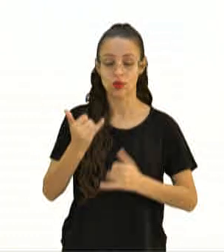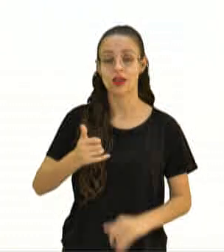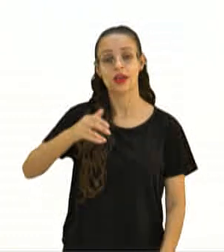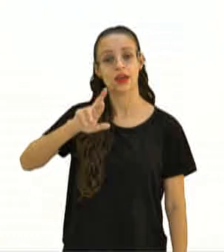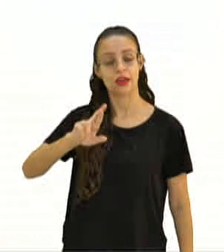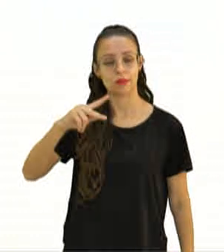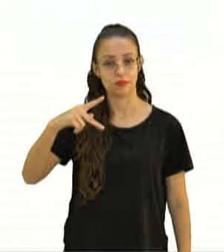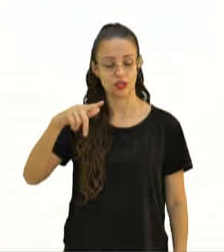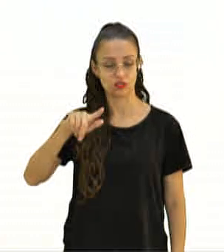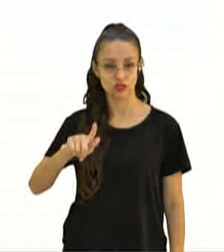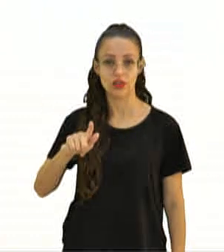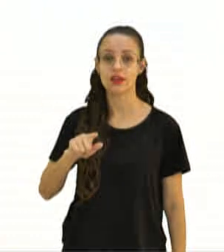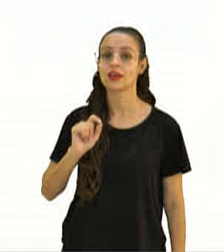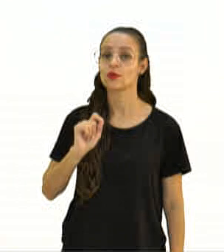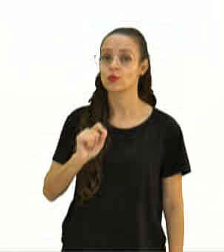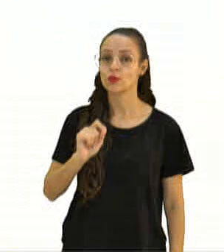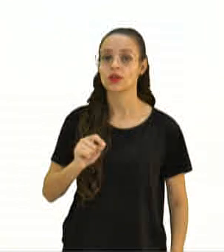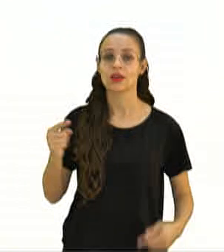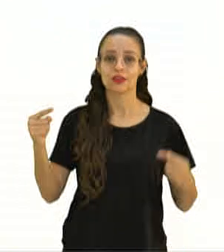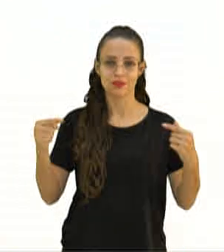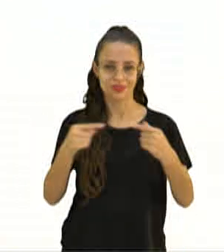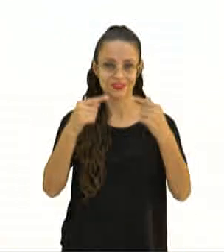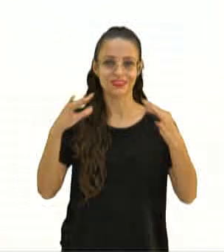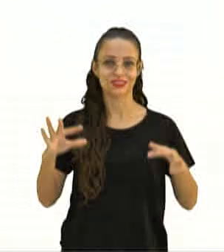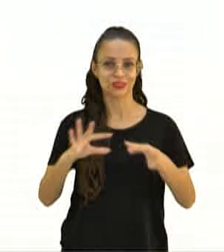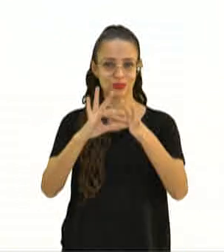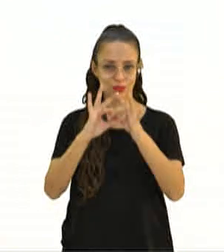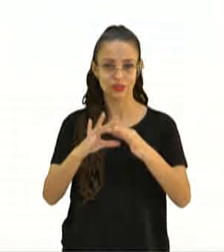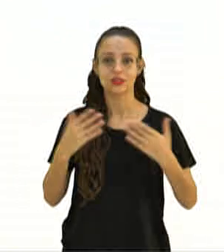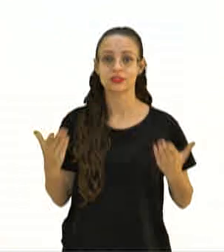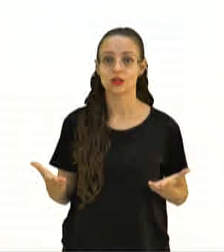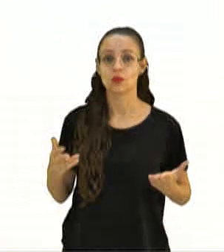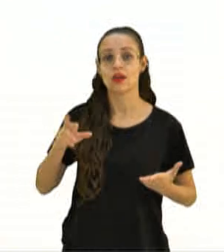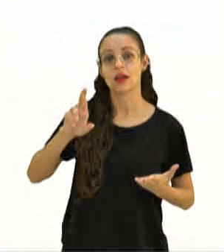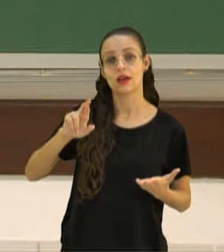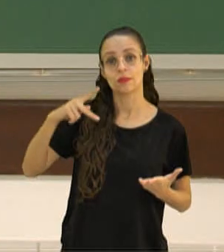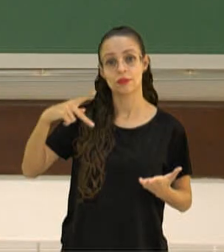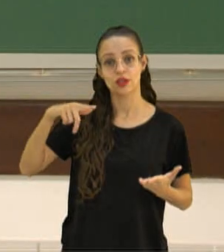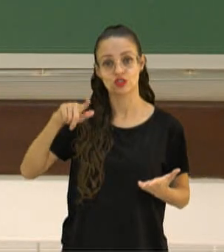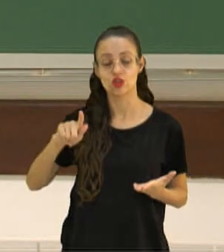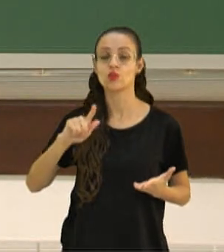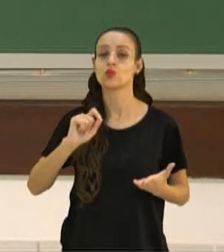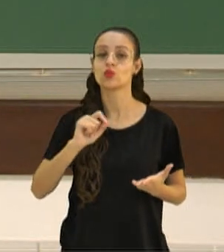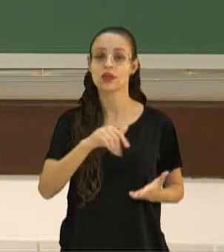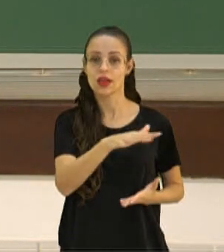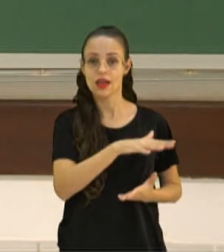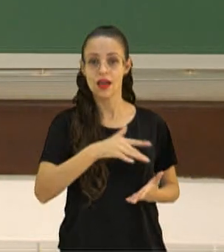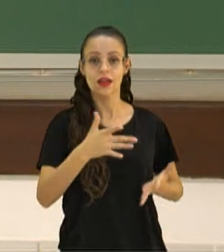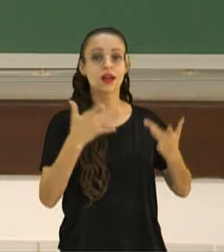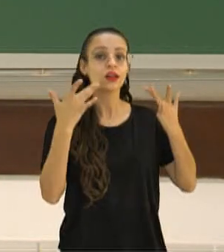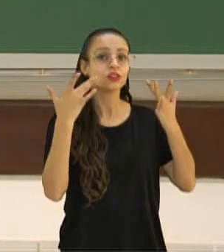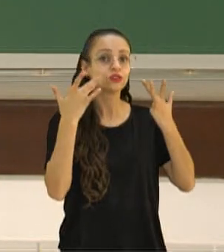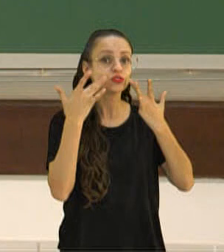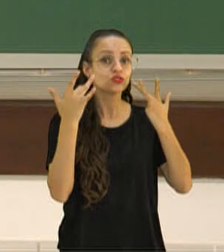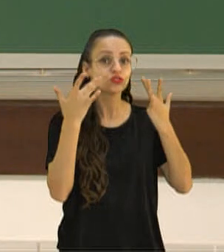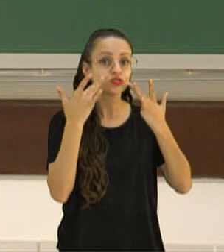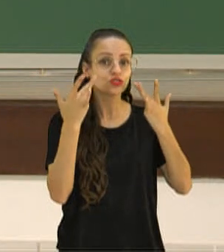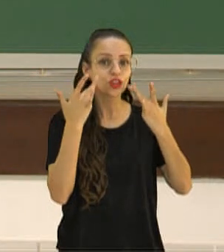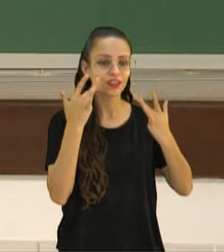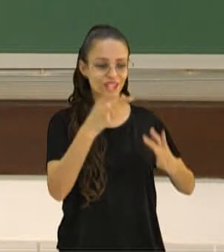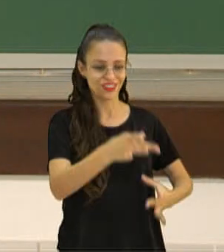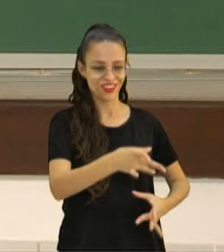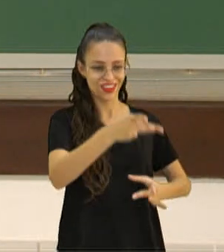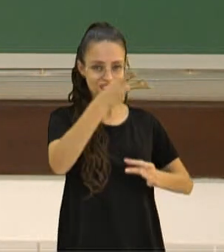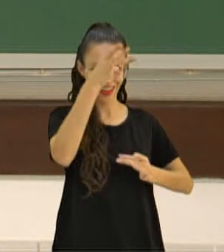RPG, esses dois universos se unem, se fundem, Então, dentro do RPG, o universo teatral, o universo da